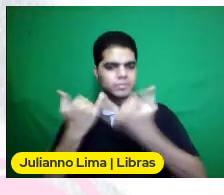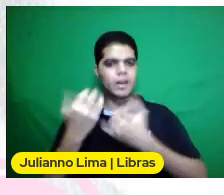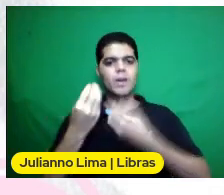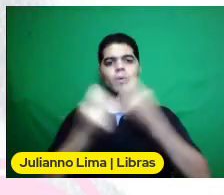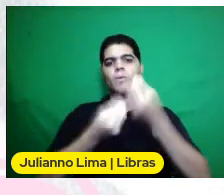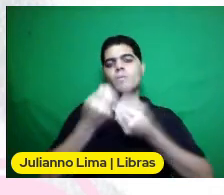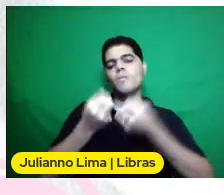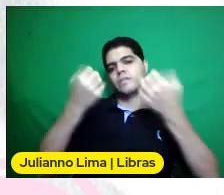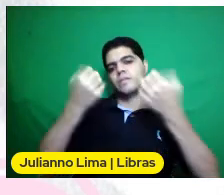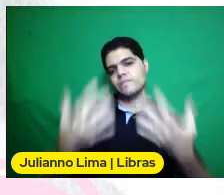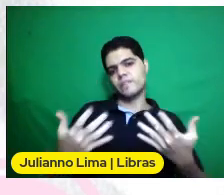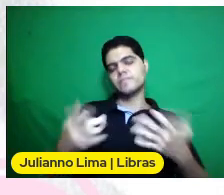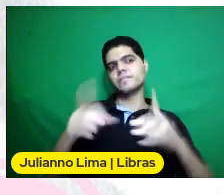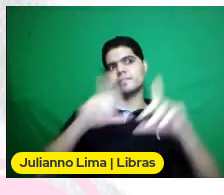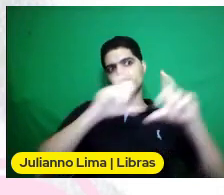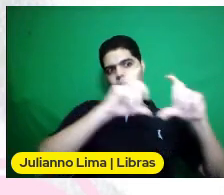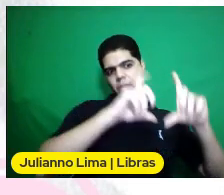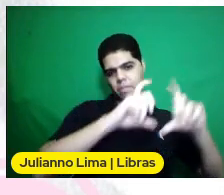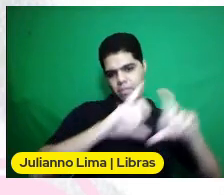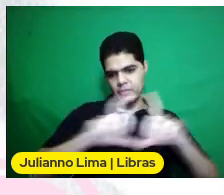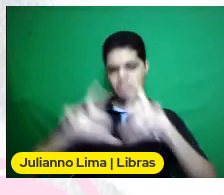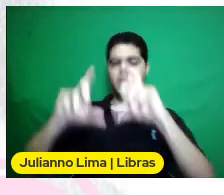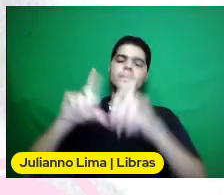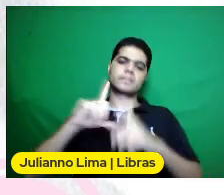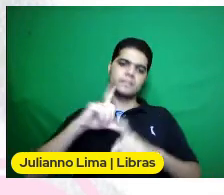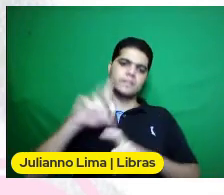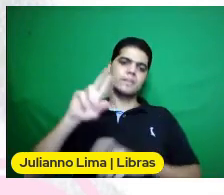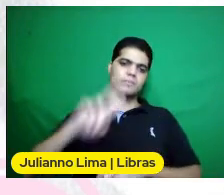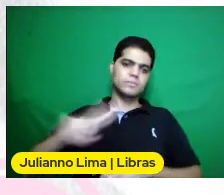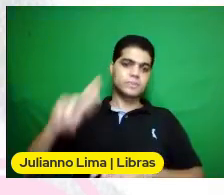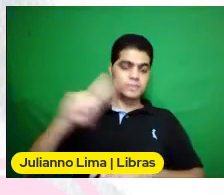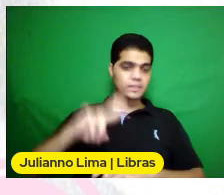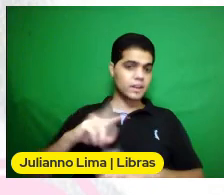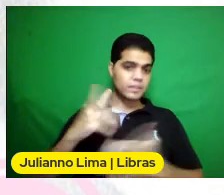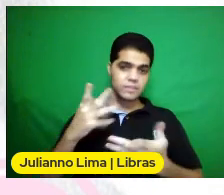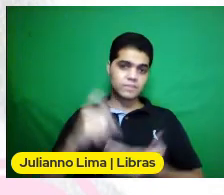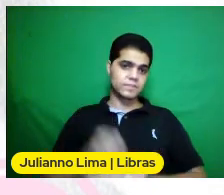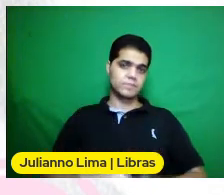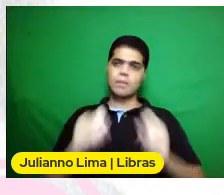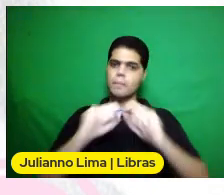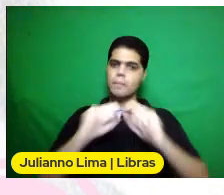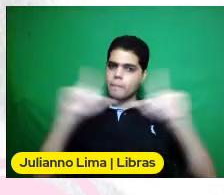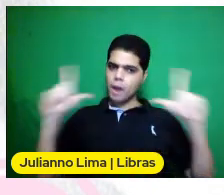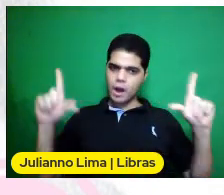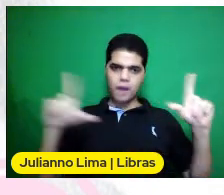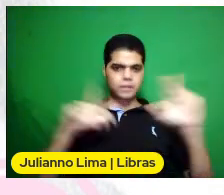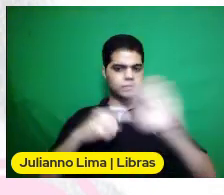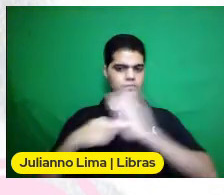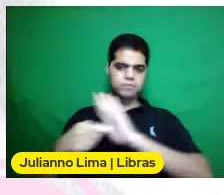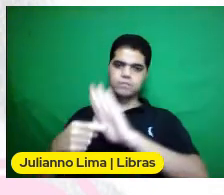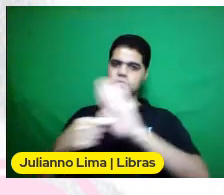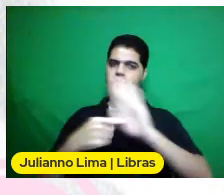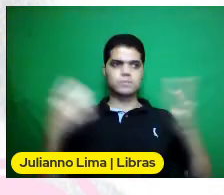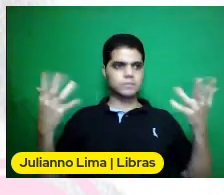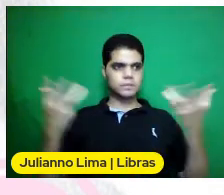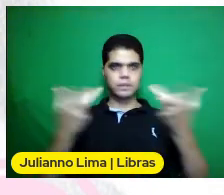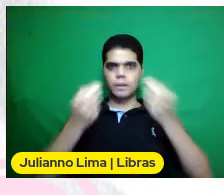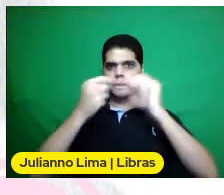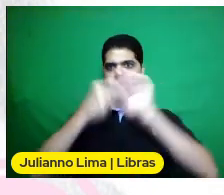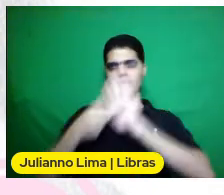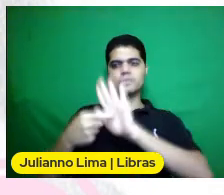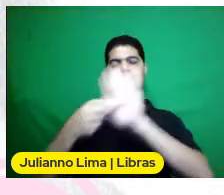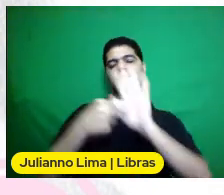Inclusive até com fotografias desse processo, mas se vocês puderem visibilizar o processo criativo, é fantástico, do ponto de